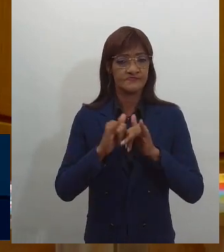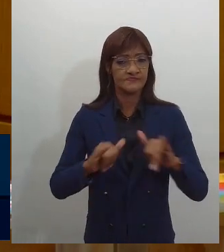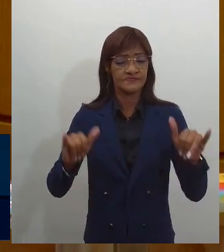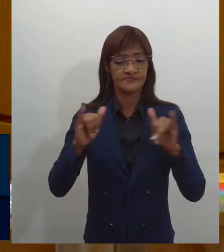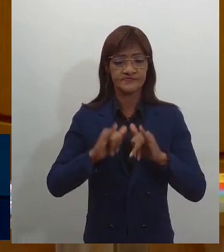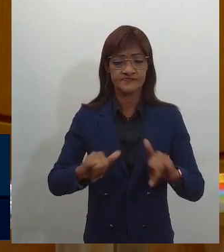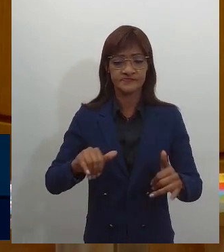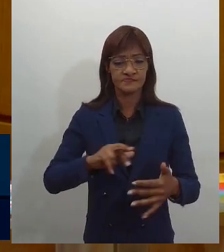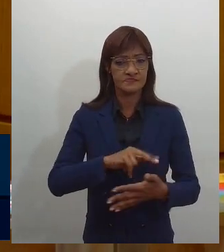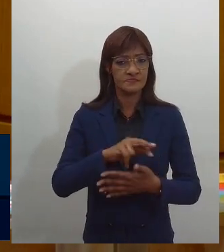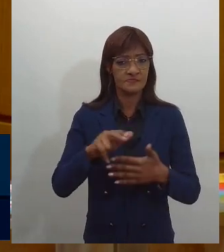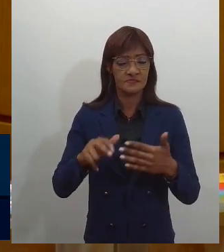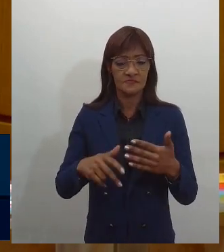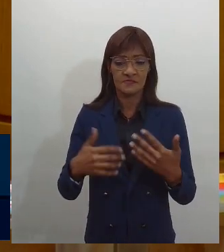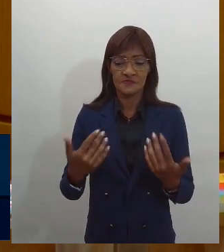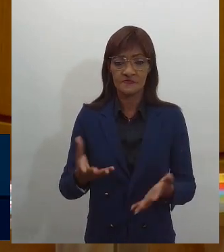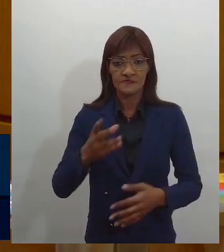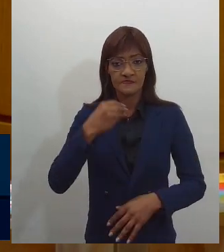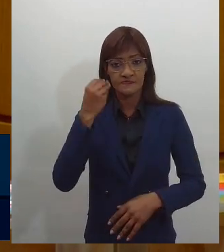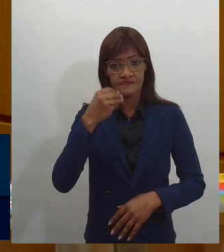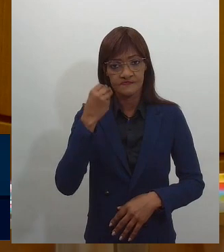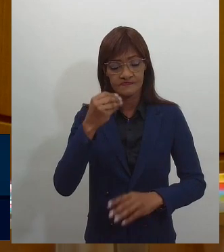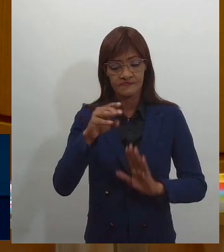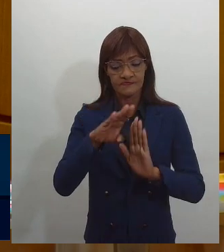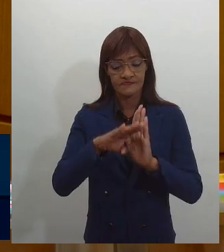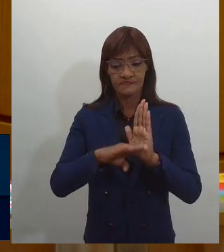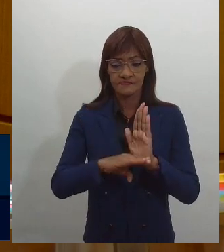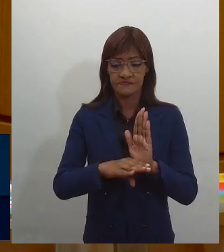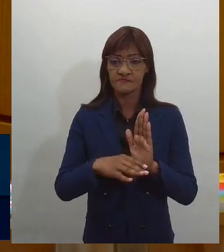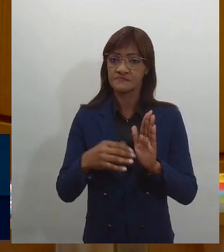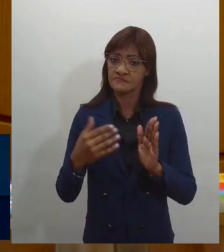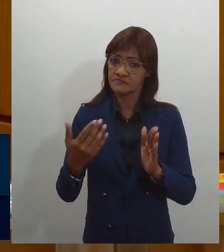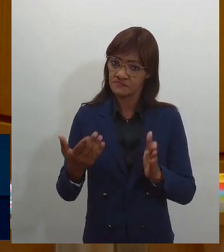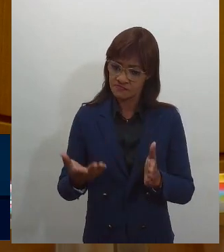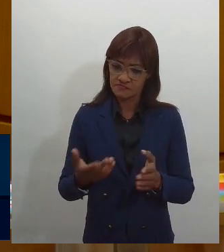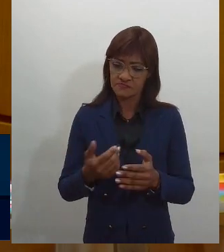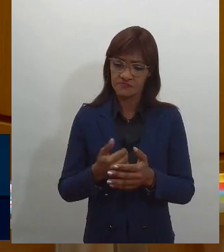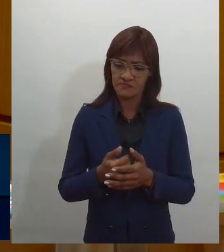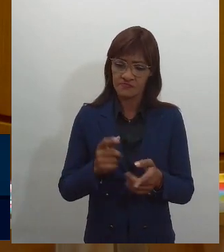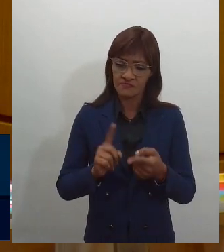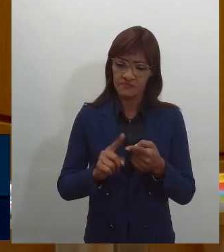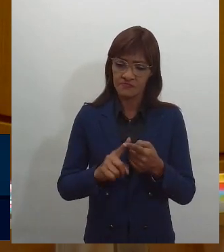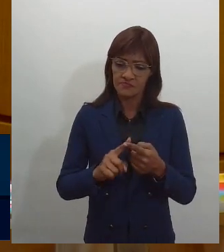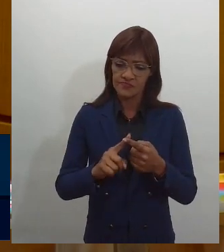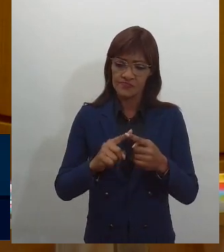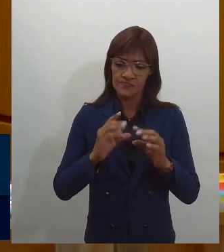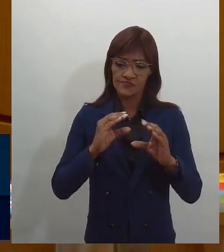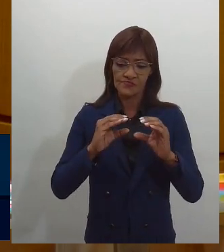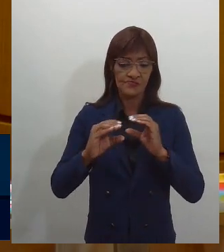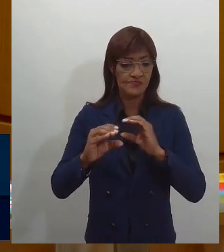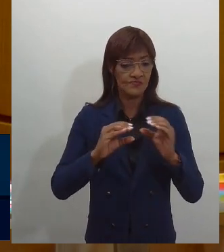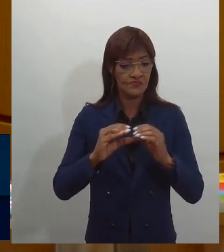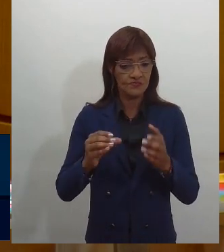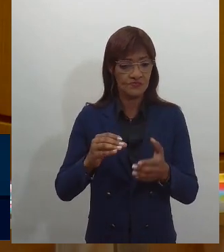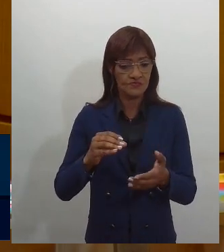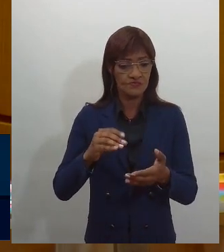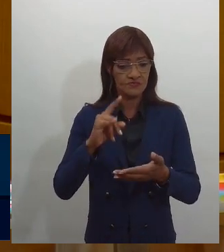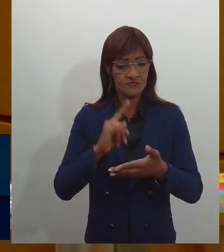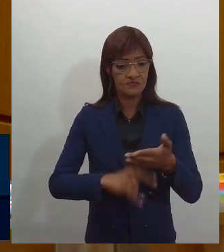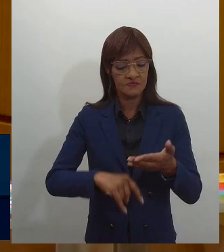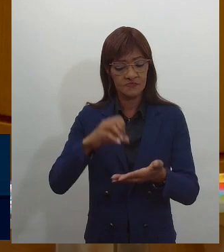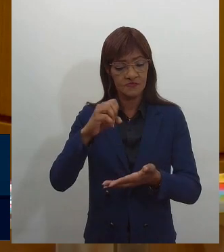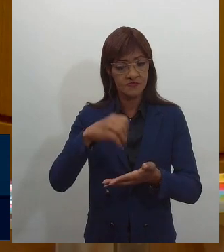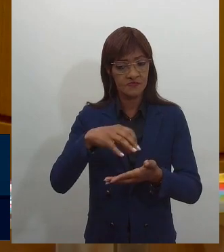depoimentos e programação veiculada pelos meios de comunicação, cópias de contratos de apresentação